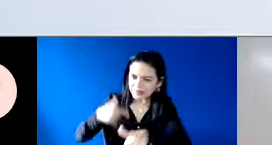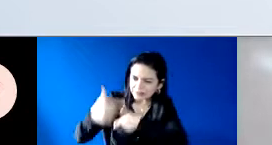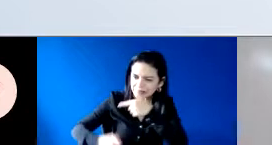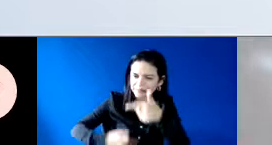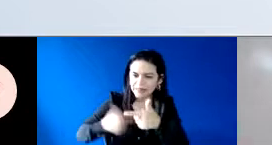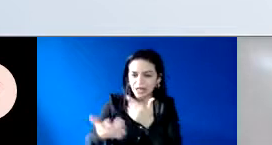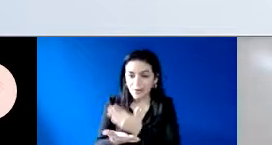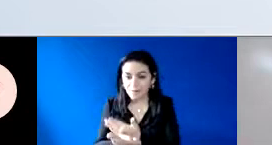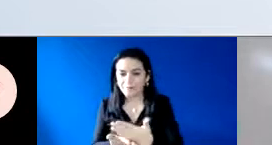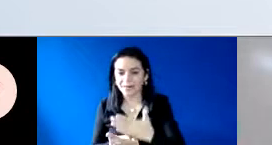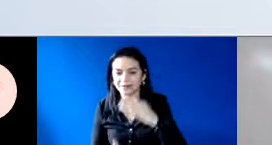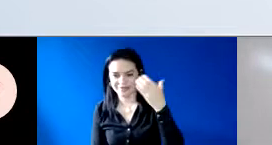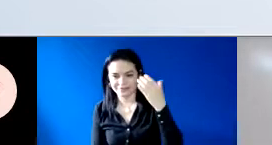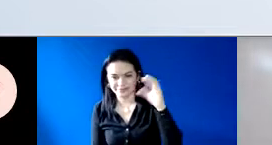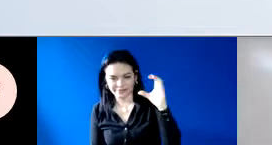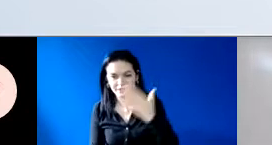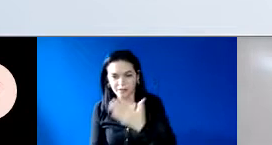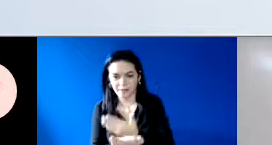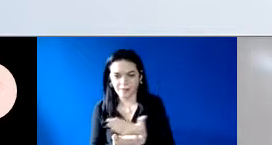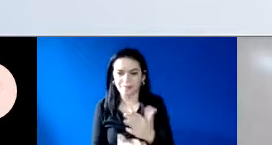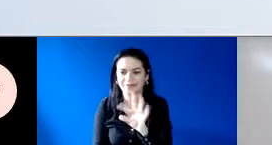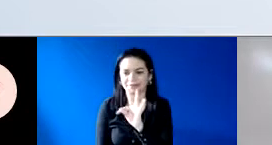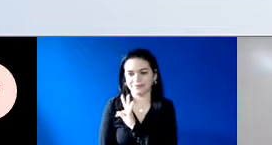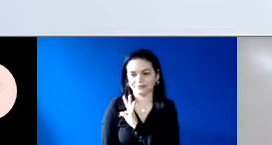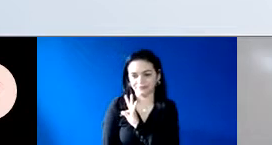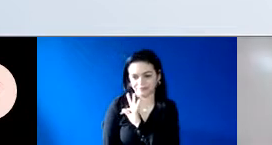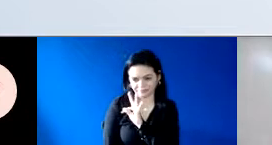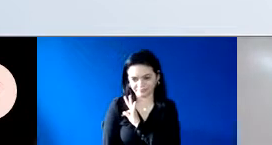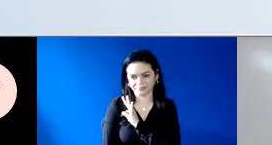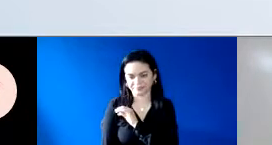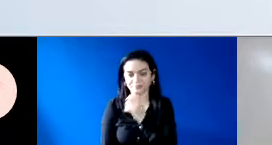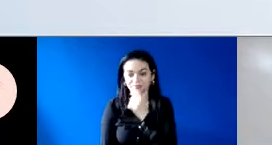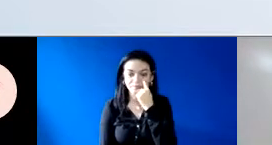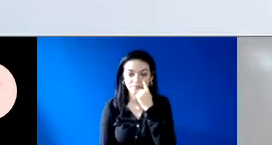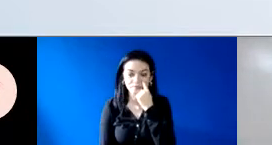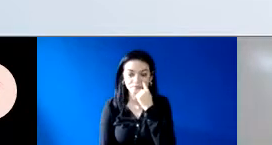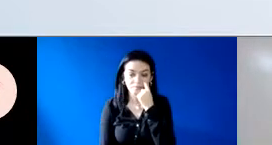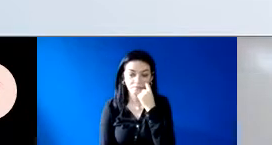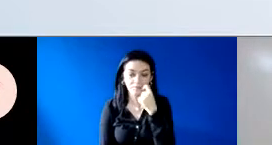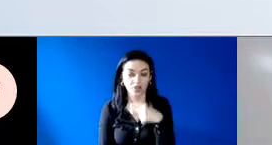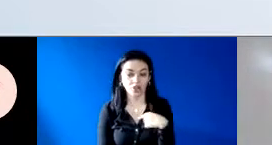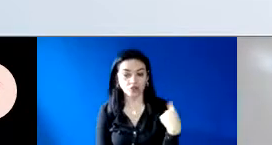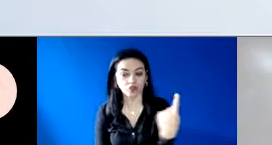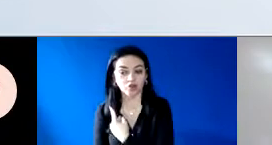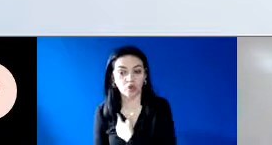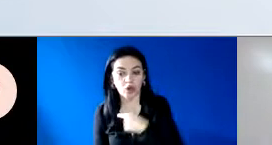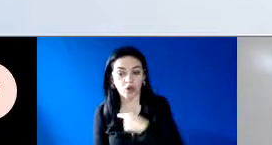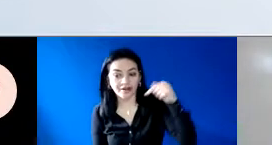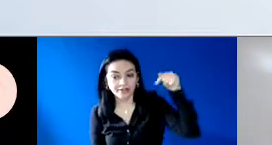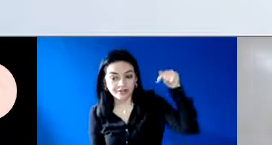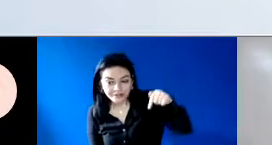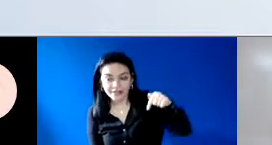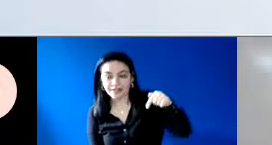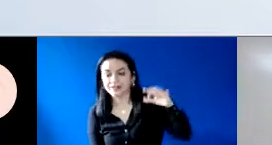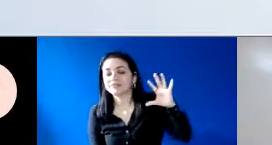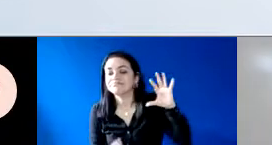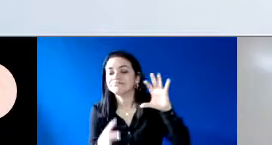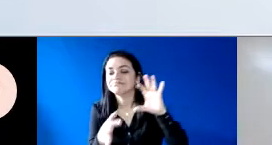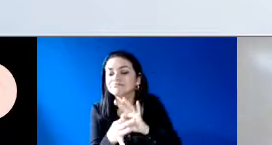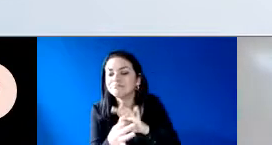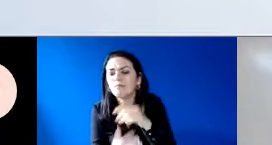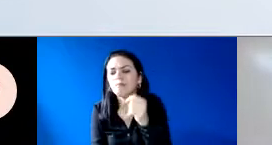da ciência e a partir da técnica. Nós nos vinculamos muito pouco a